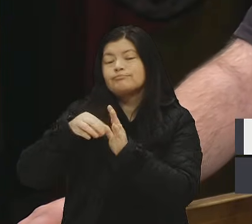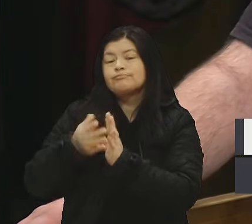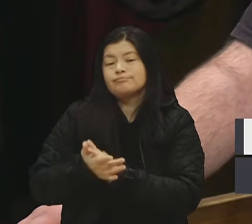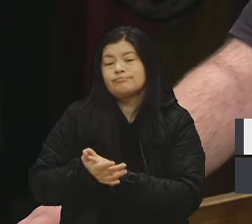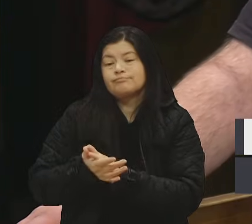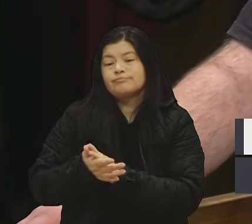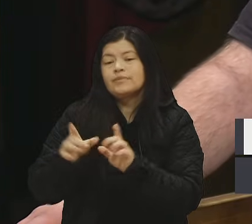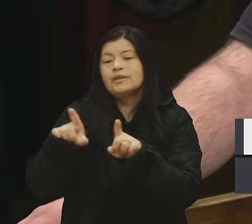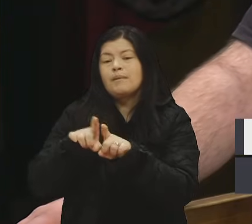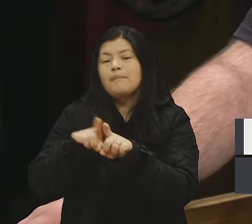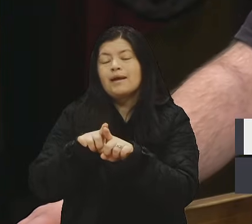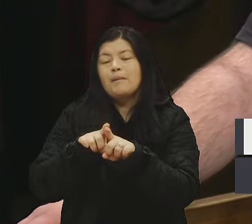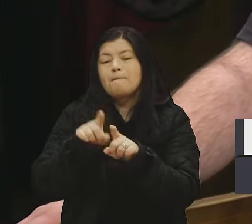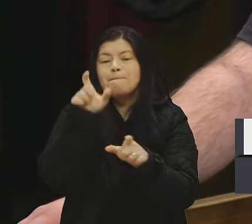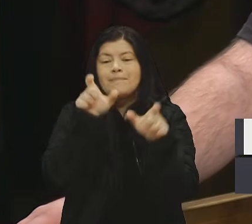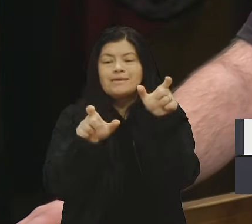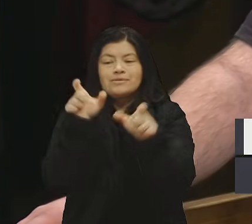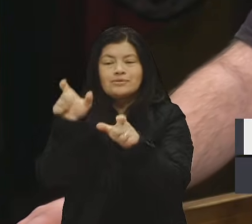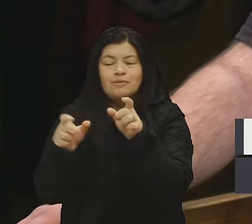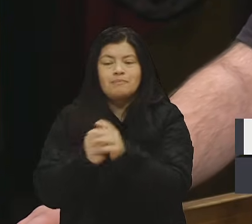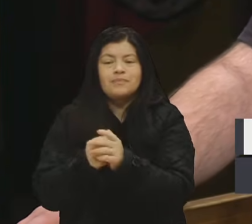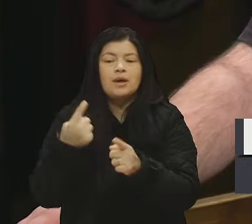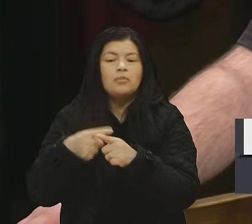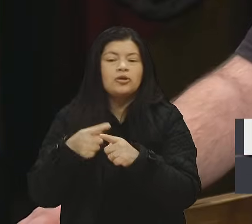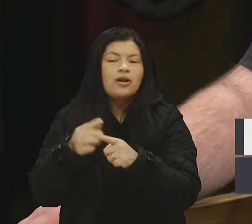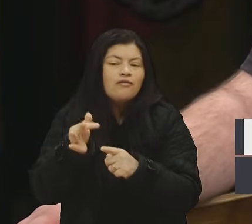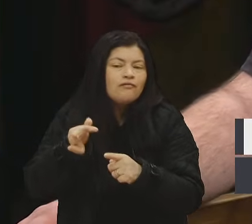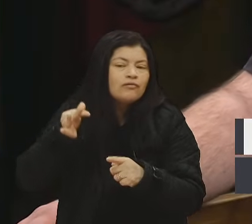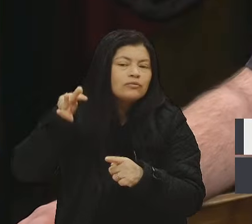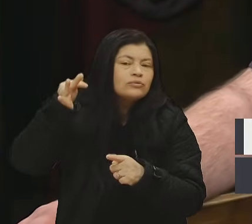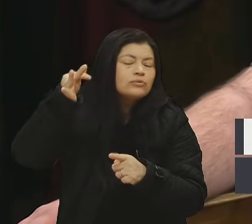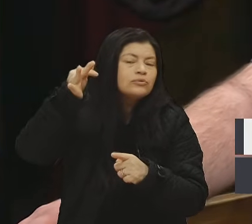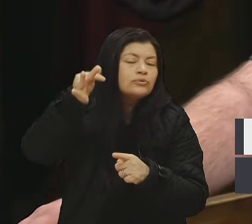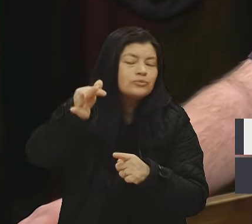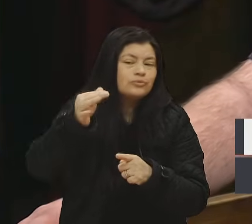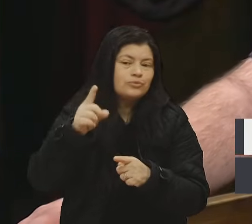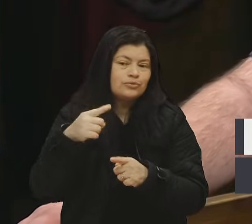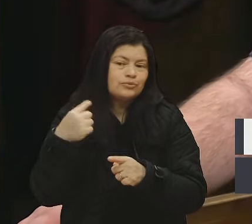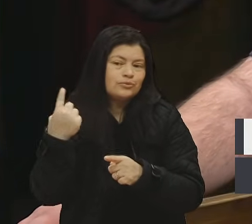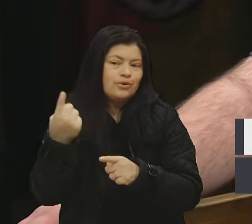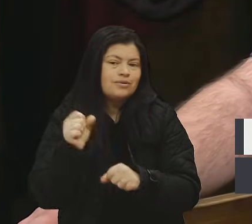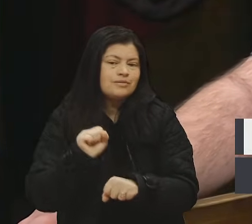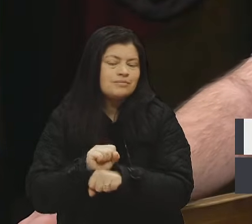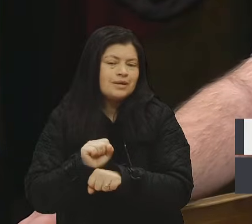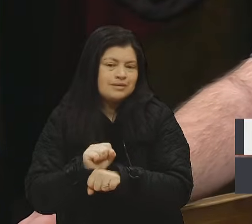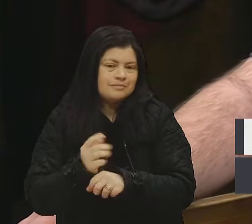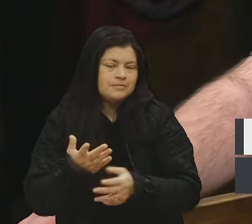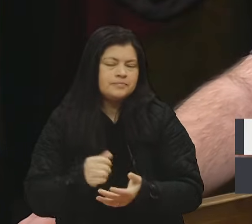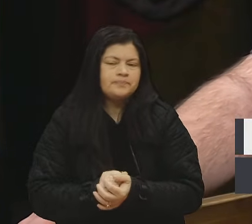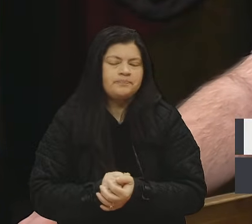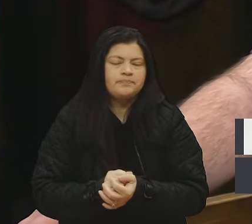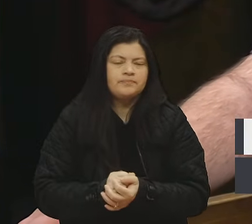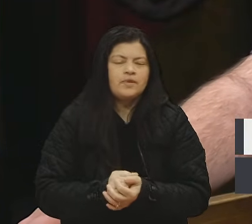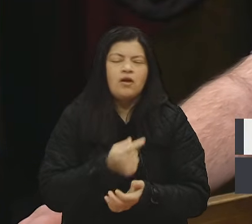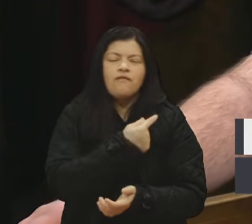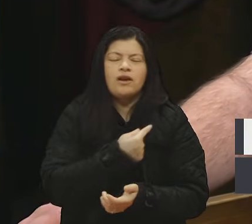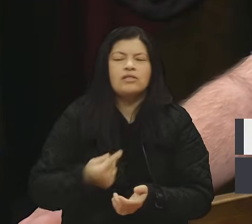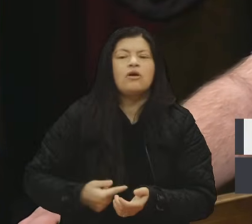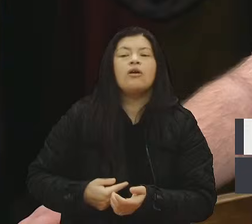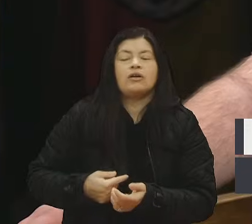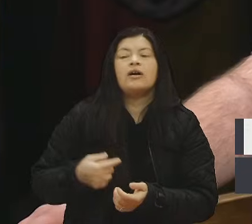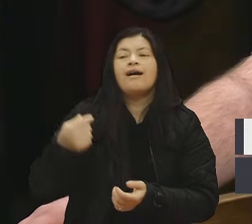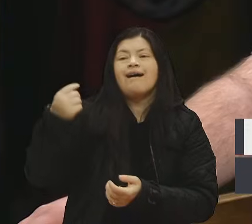também com o pessoal, que é o futuro que nos aguarda. O governo Eduardo Leite,